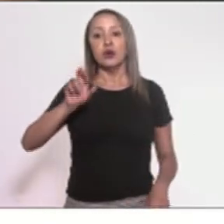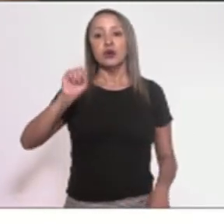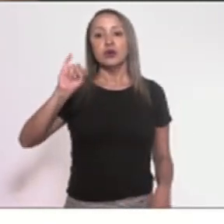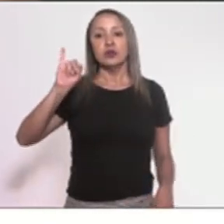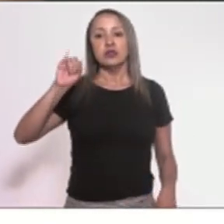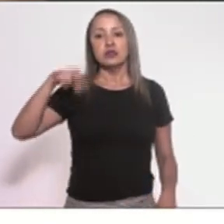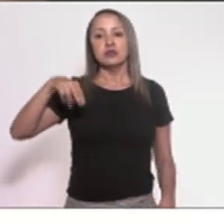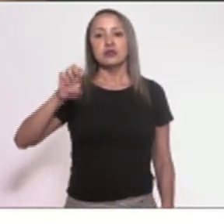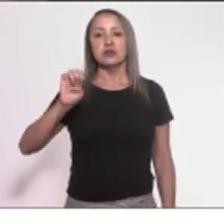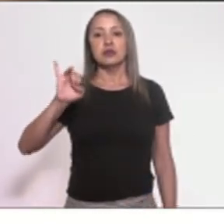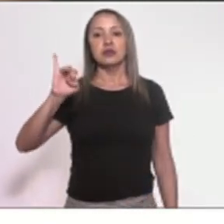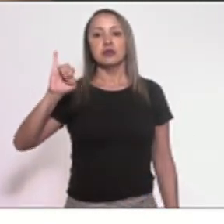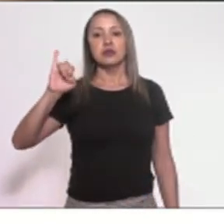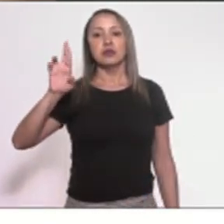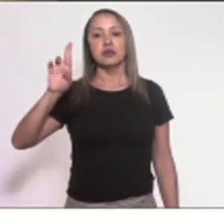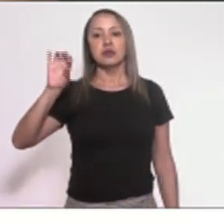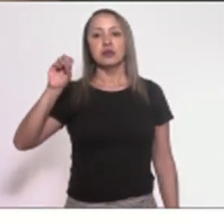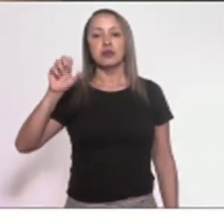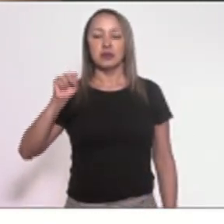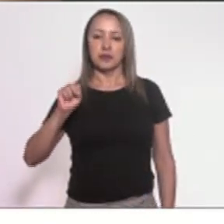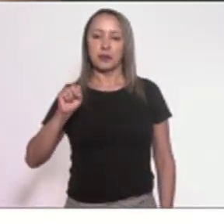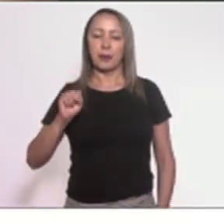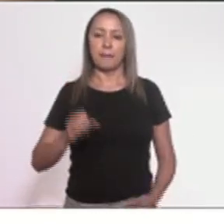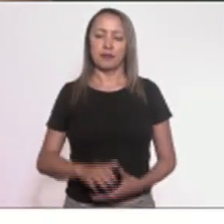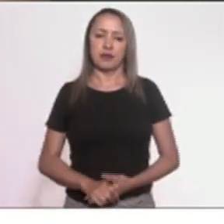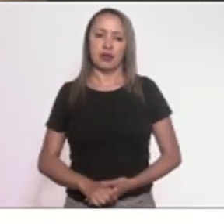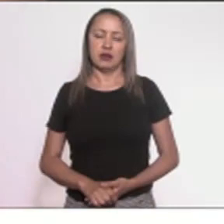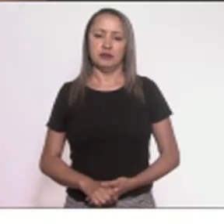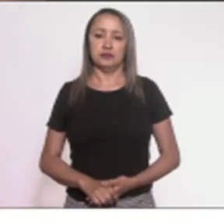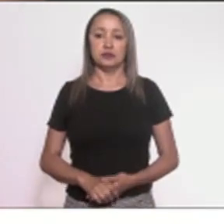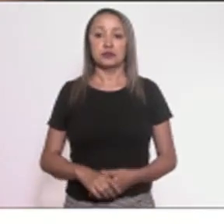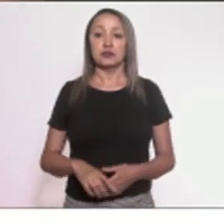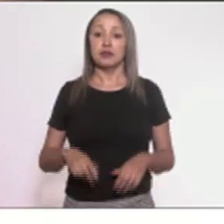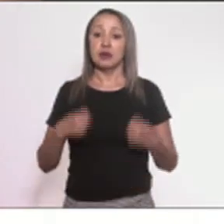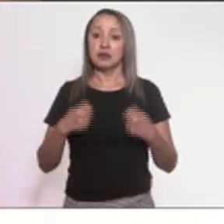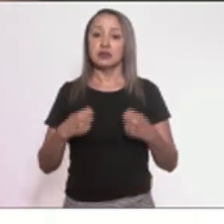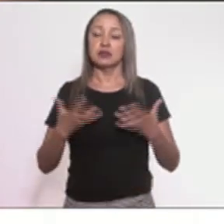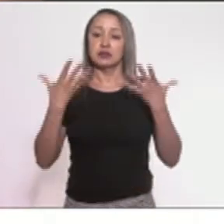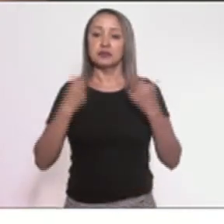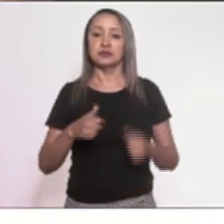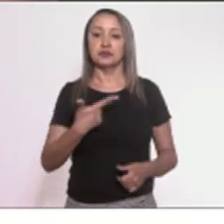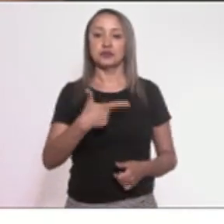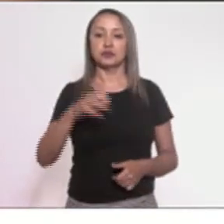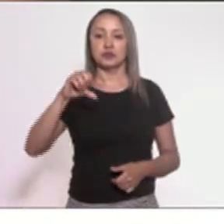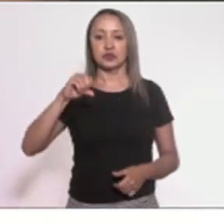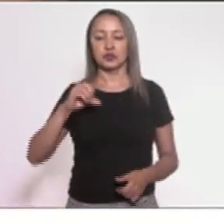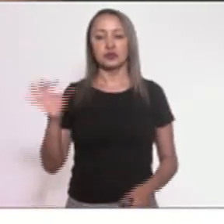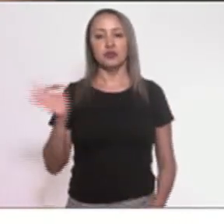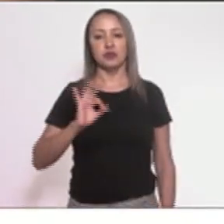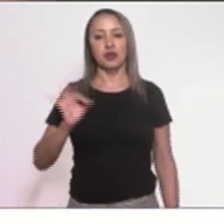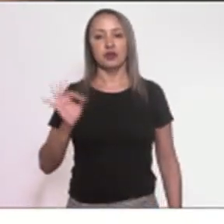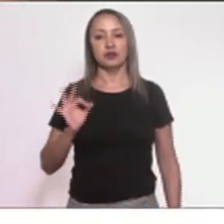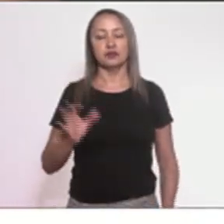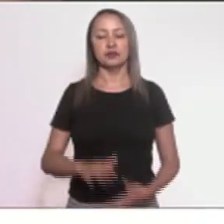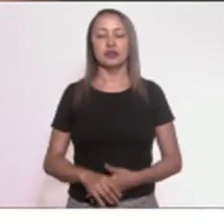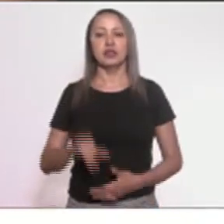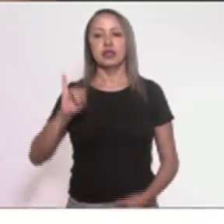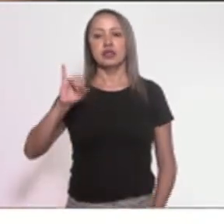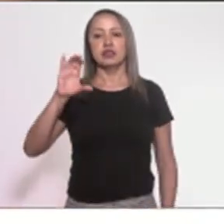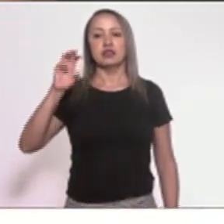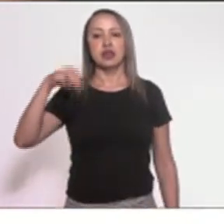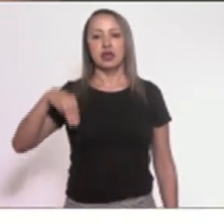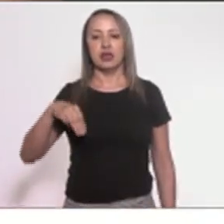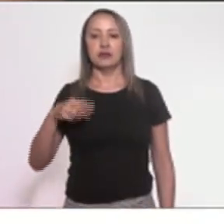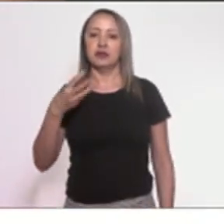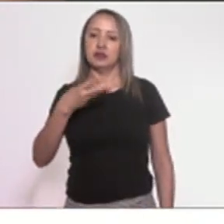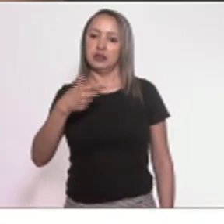teriam direito a se creditarem de 29%. Esse é o incentivo. O ICM é 32. Eles, ao